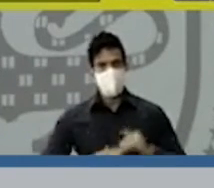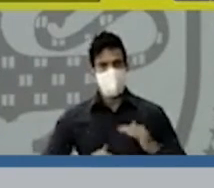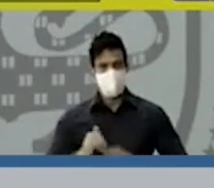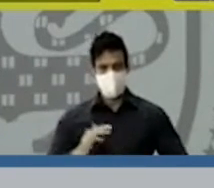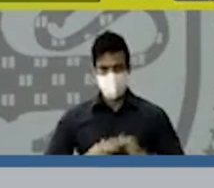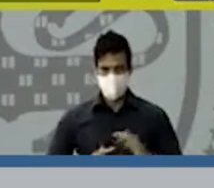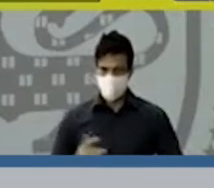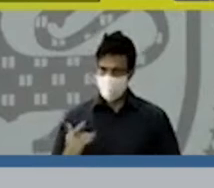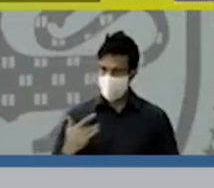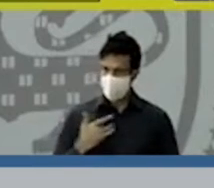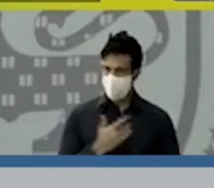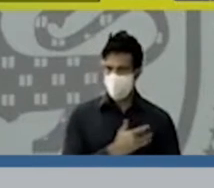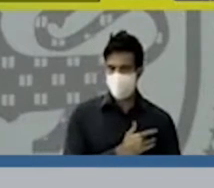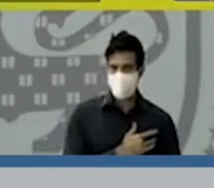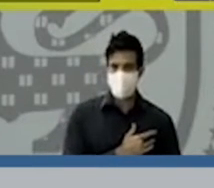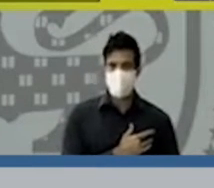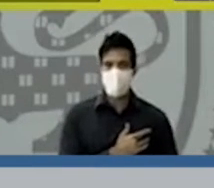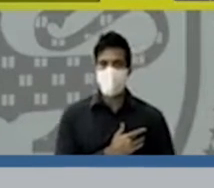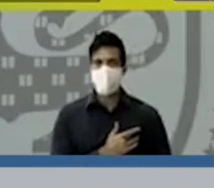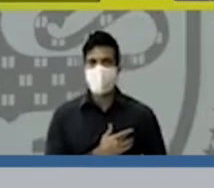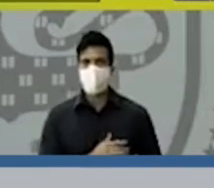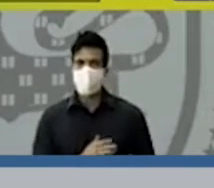que faleceram entre os